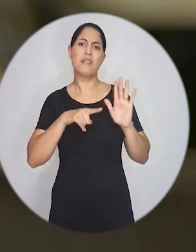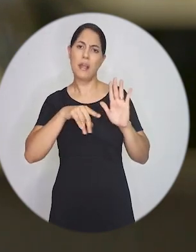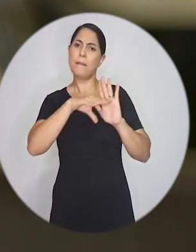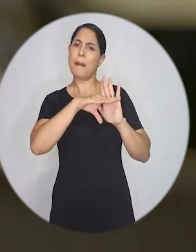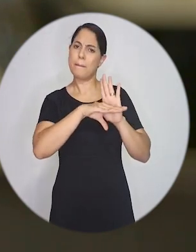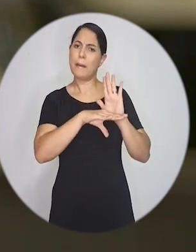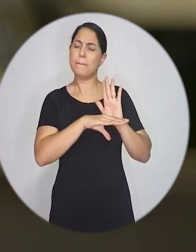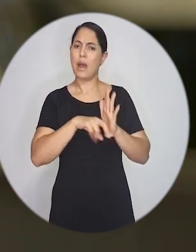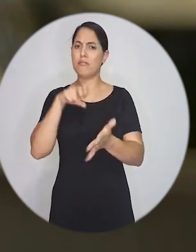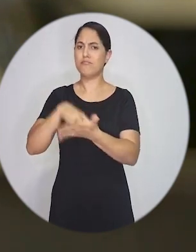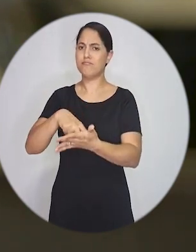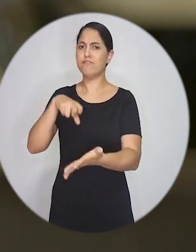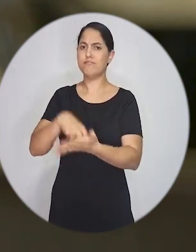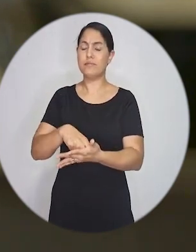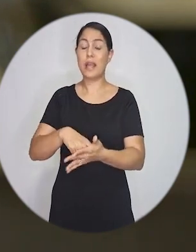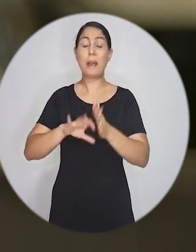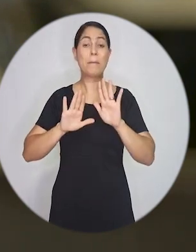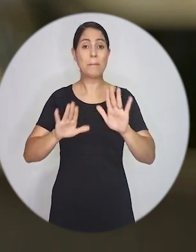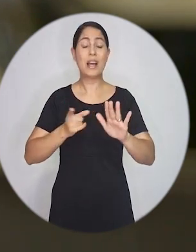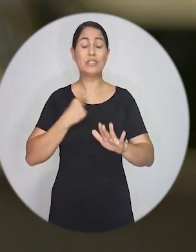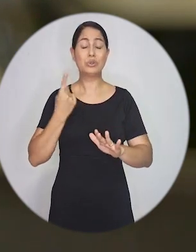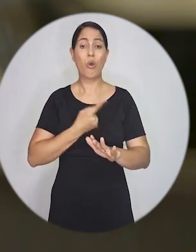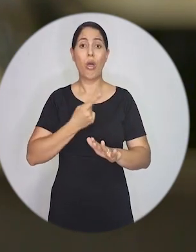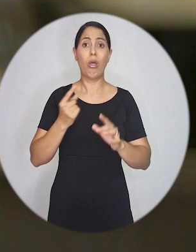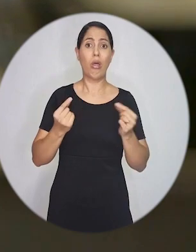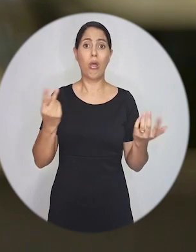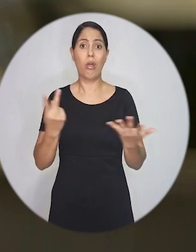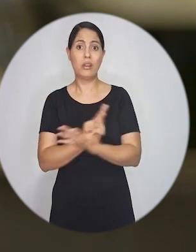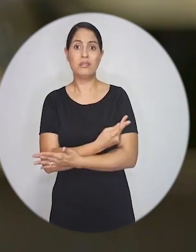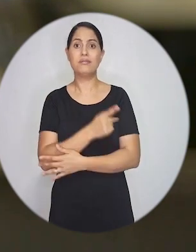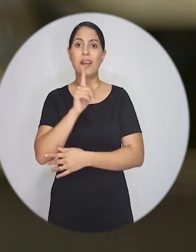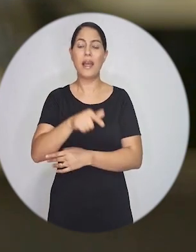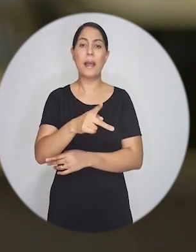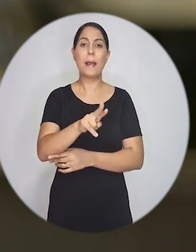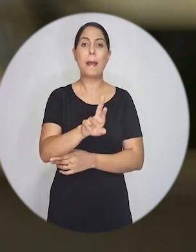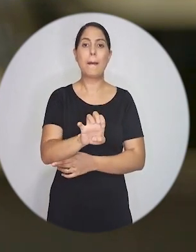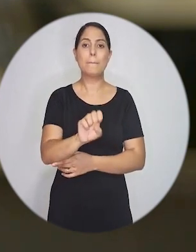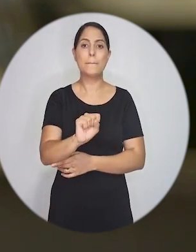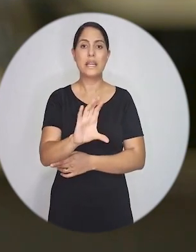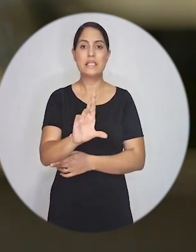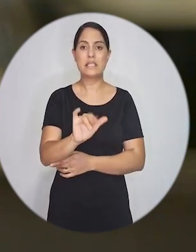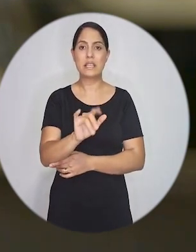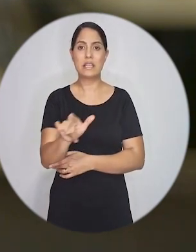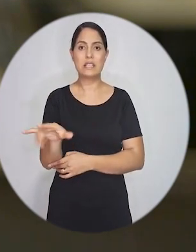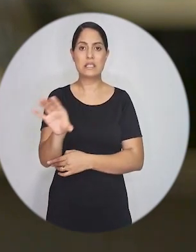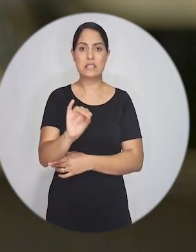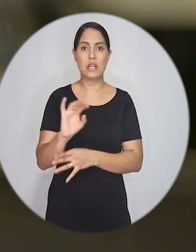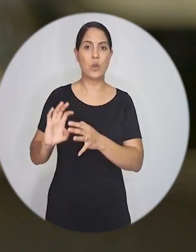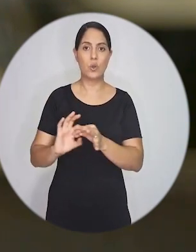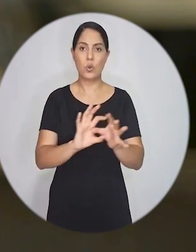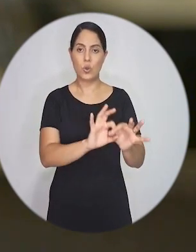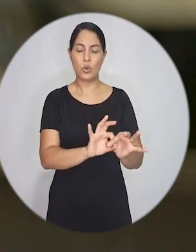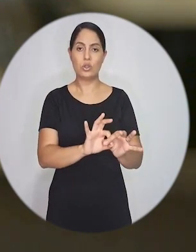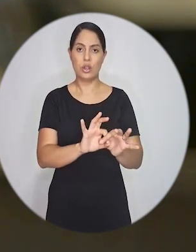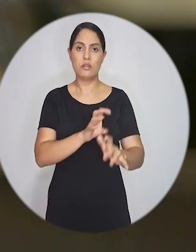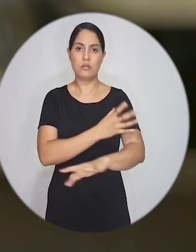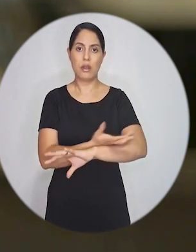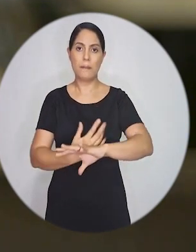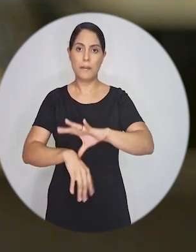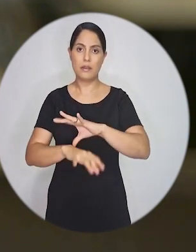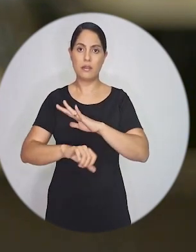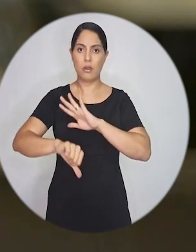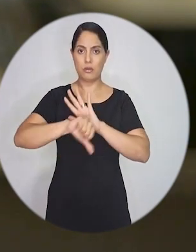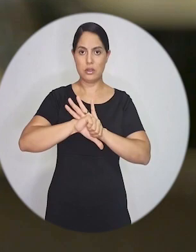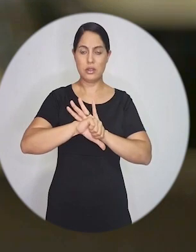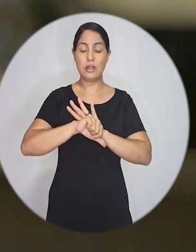questão da prescrição quando vai ocorrer o julgamento do crime ambiental. Então, a gente acredita, a partir daquele